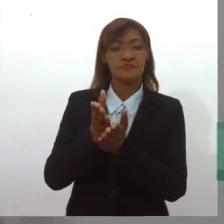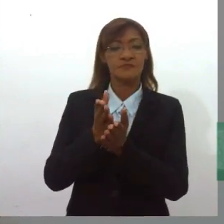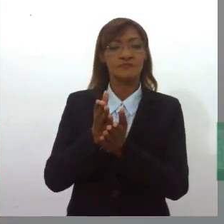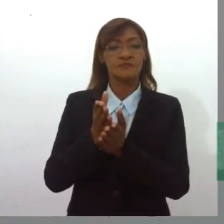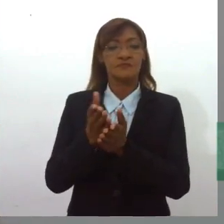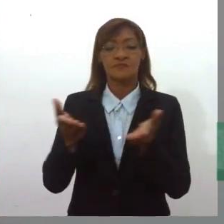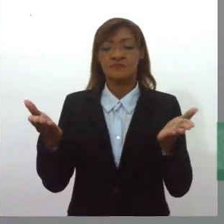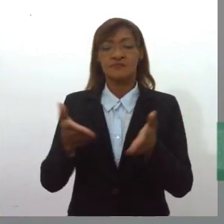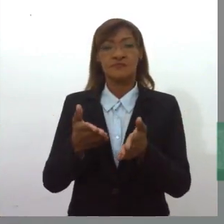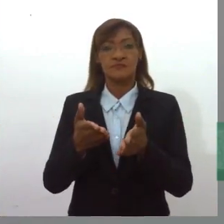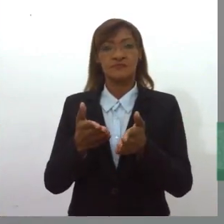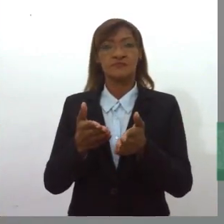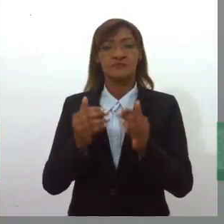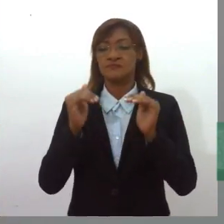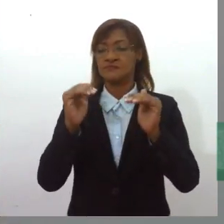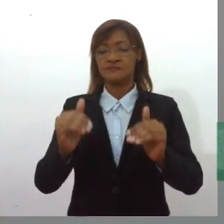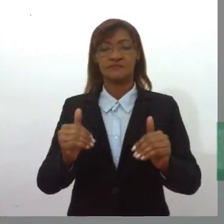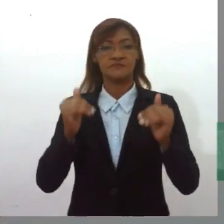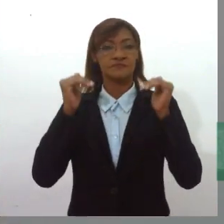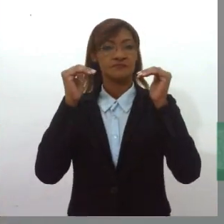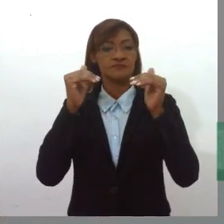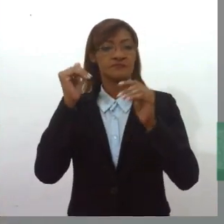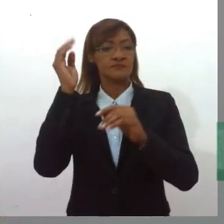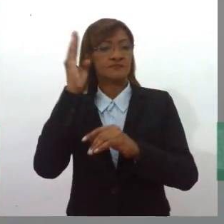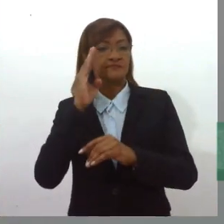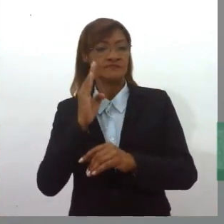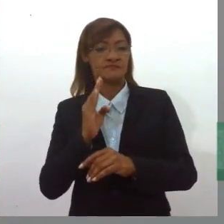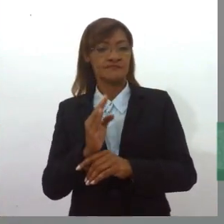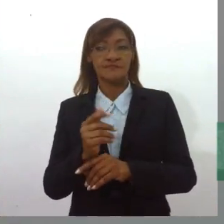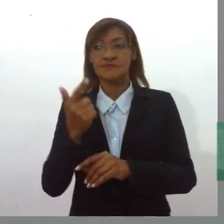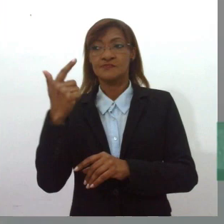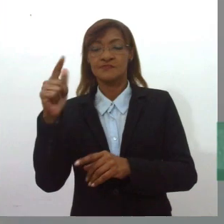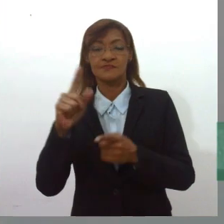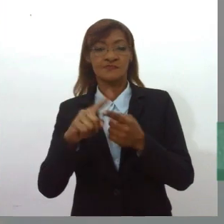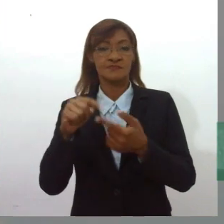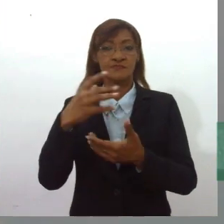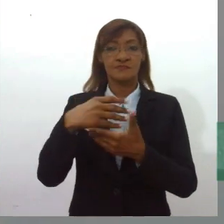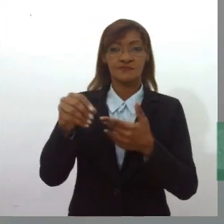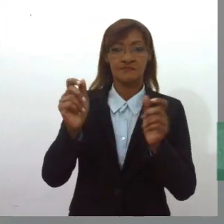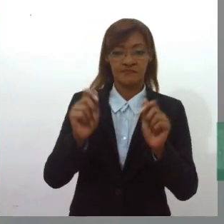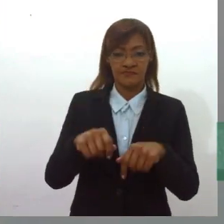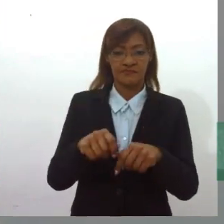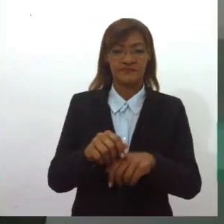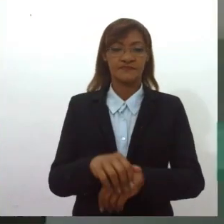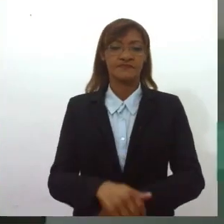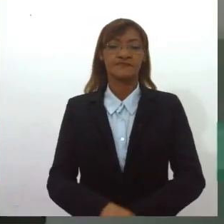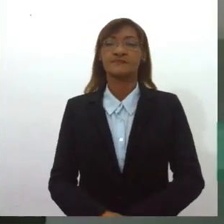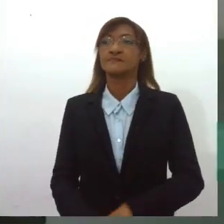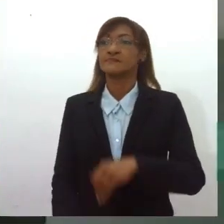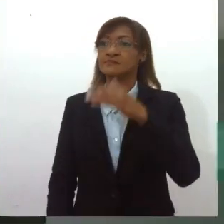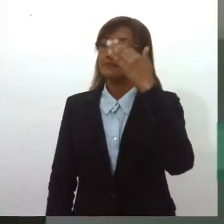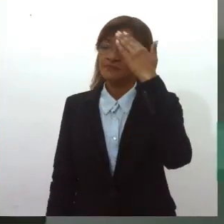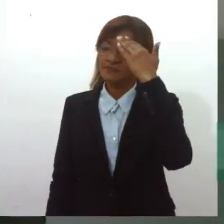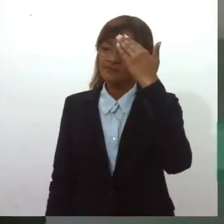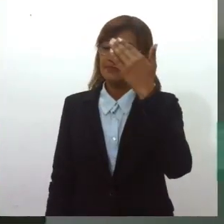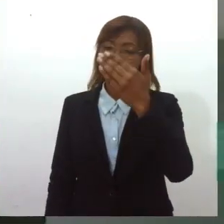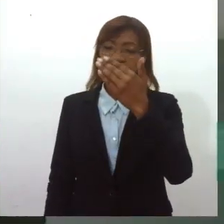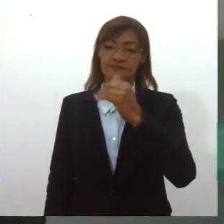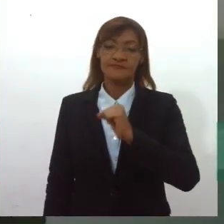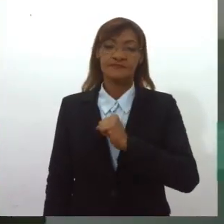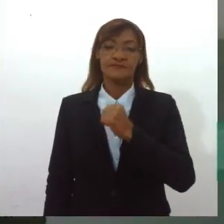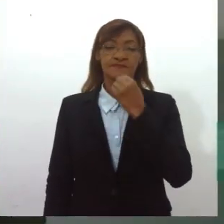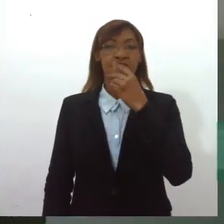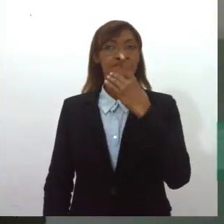no patamar de outros países também que enxergam os animais de forma diferente muito obrigada pela sua participação um ótimo